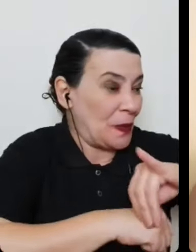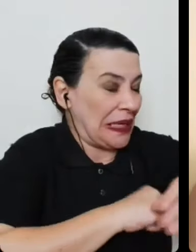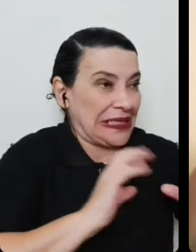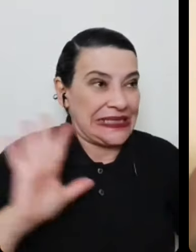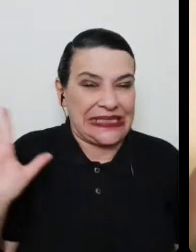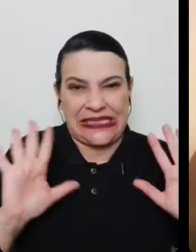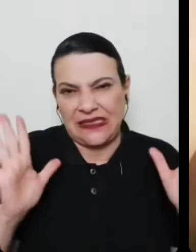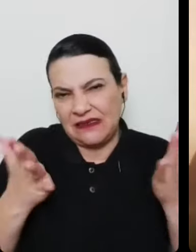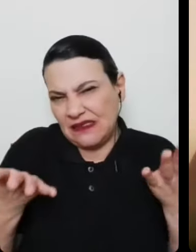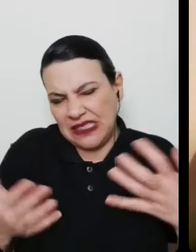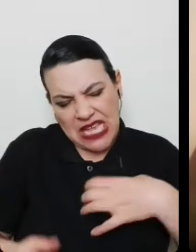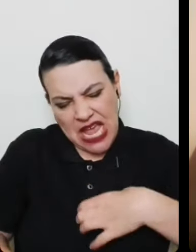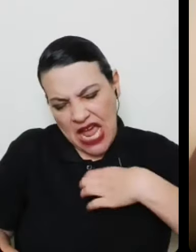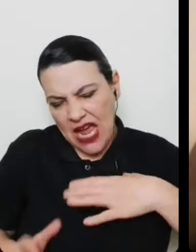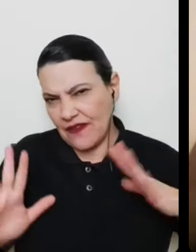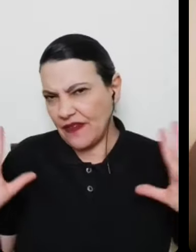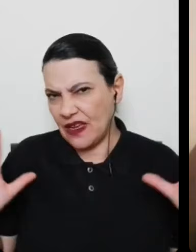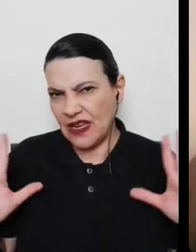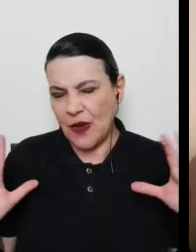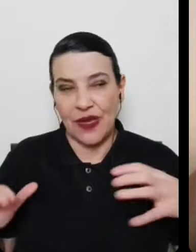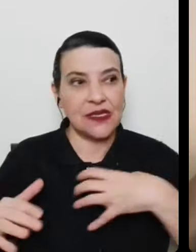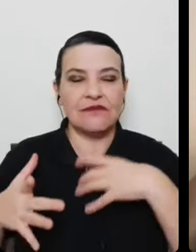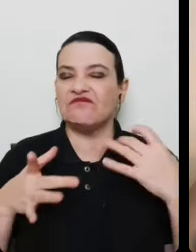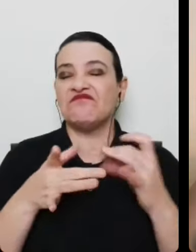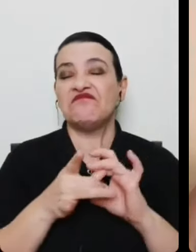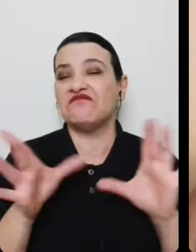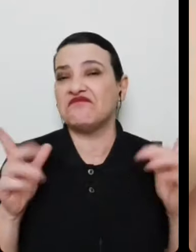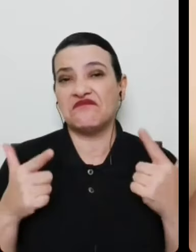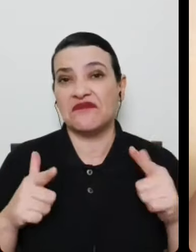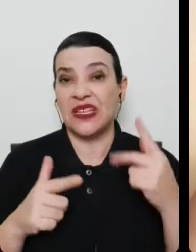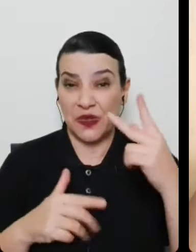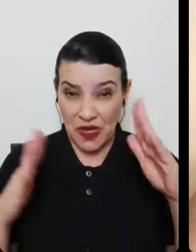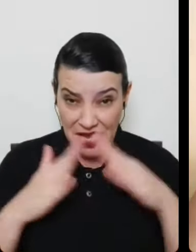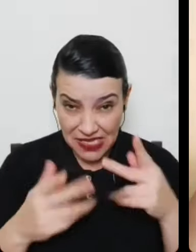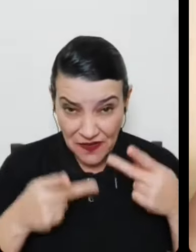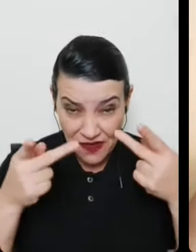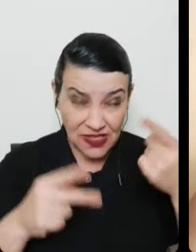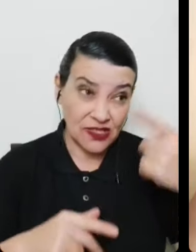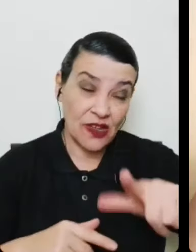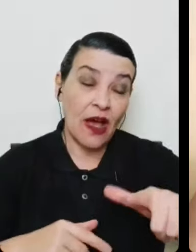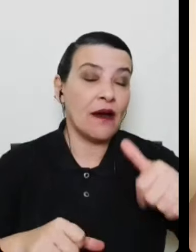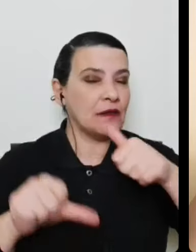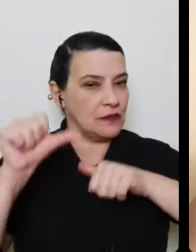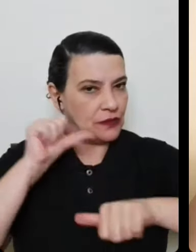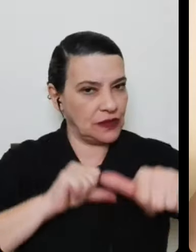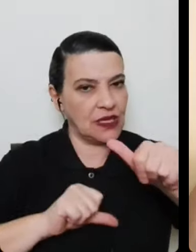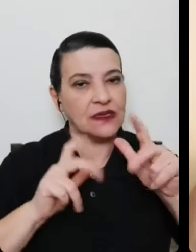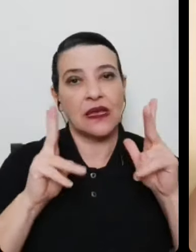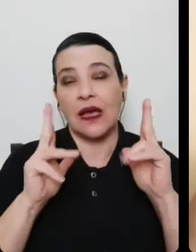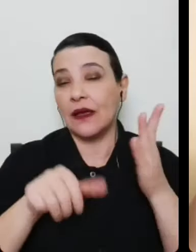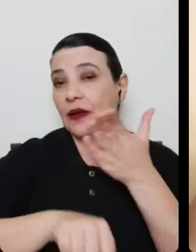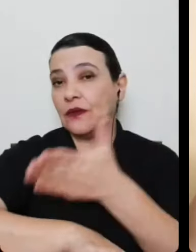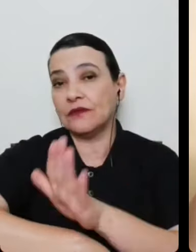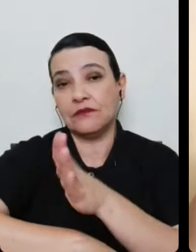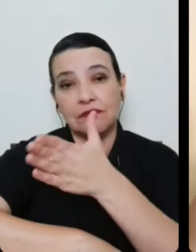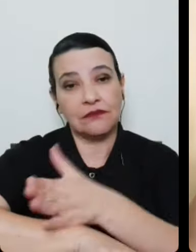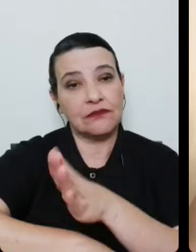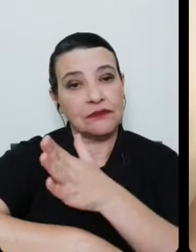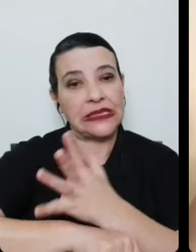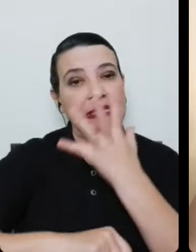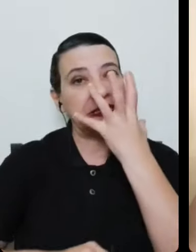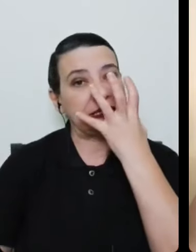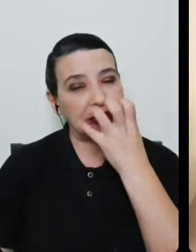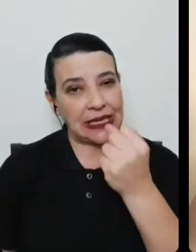com raiva de você, mas não volto aí, a menos que eu perceba uma grande mudança. É um exercício atrair os públicos